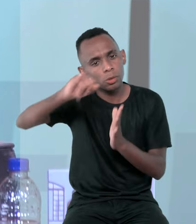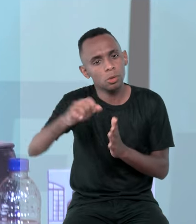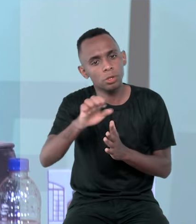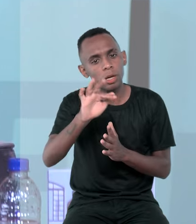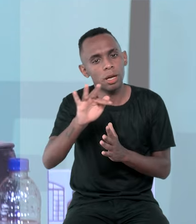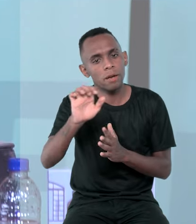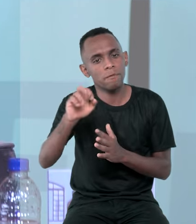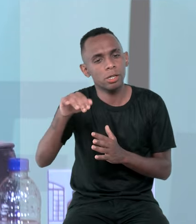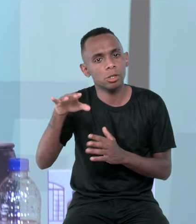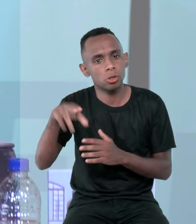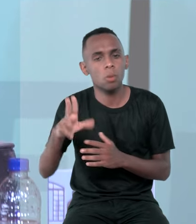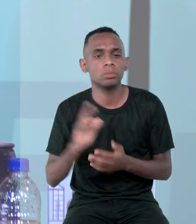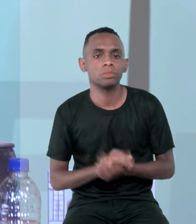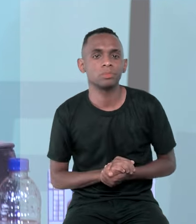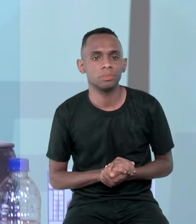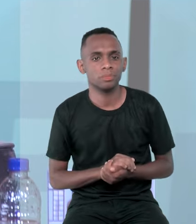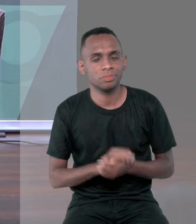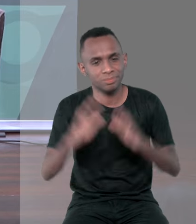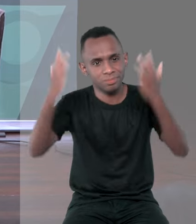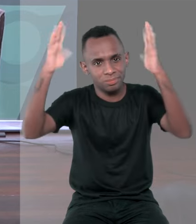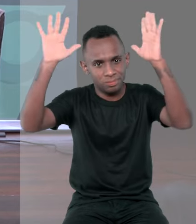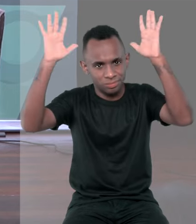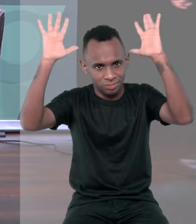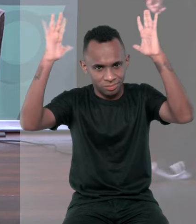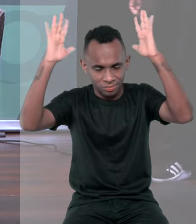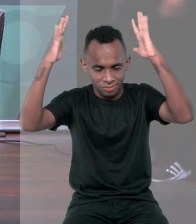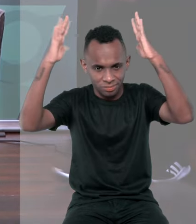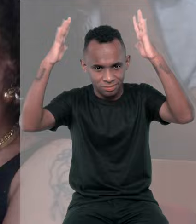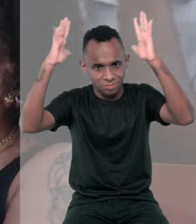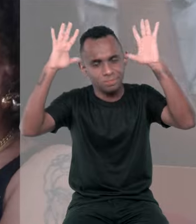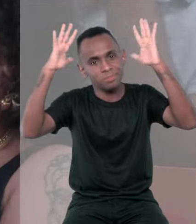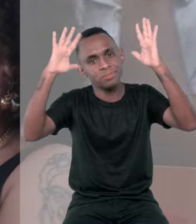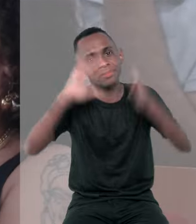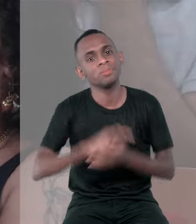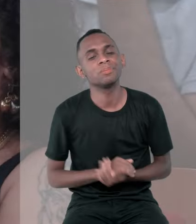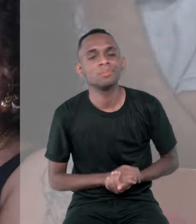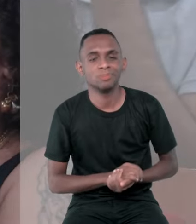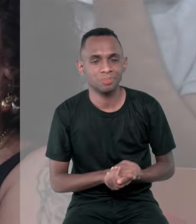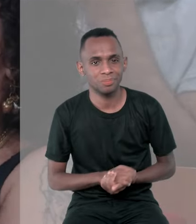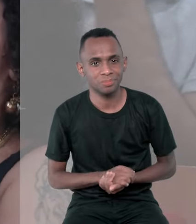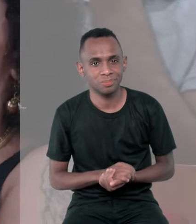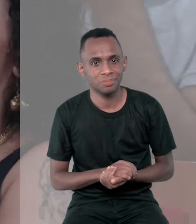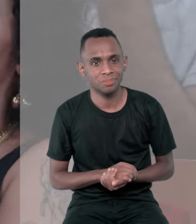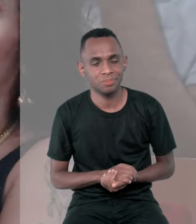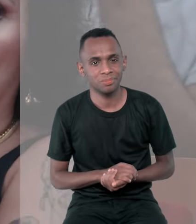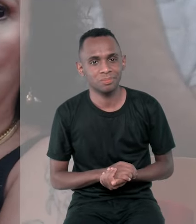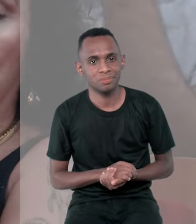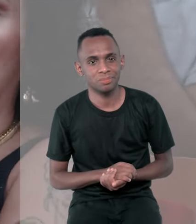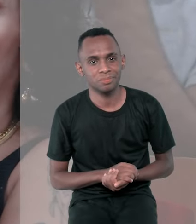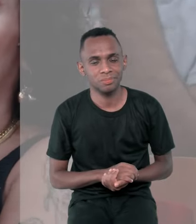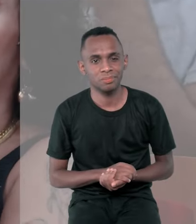Jefferson Tenório. A plateia aplaude intensamente a entrada